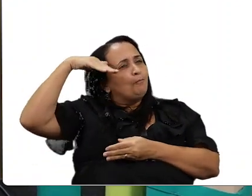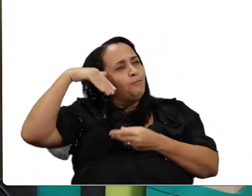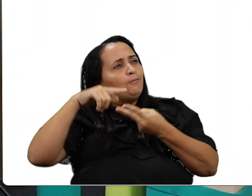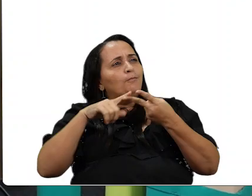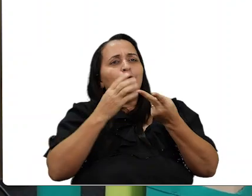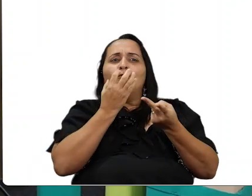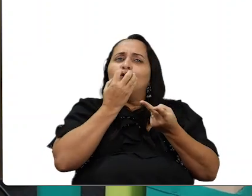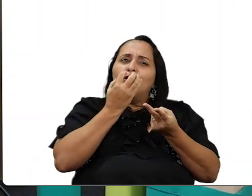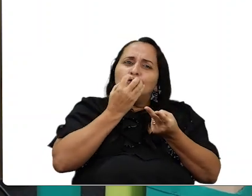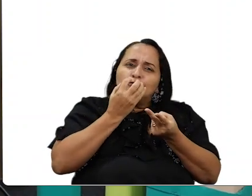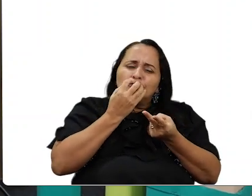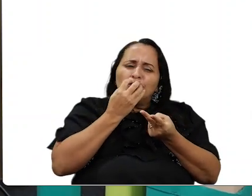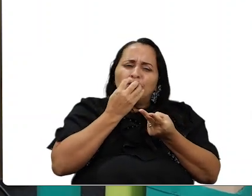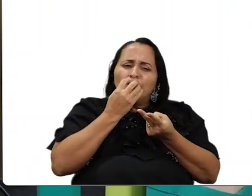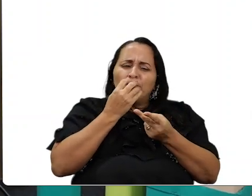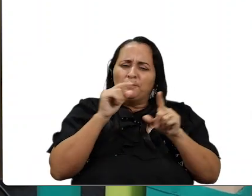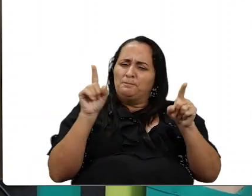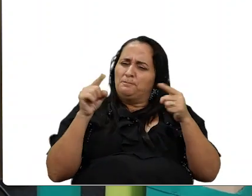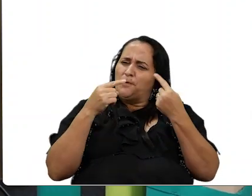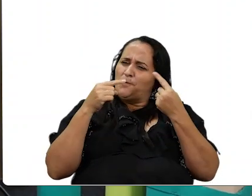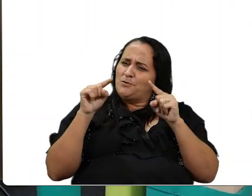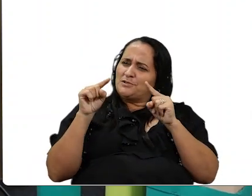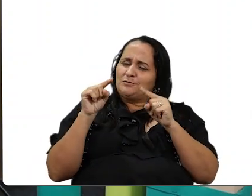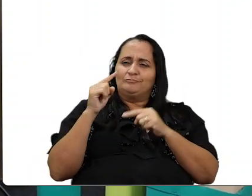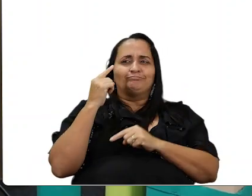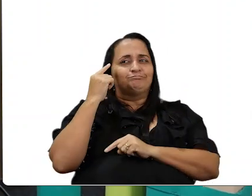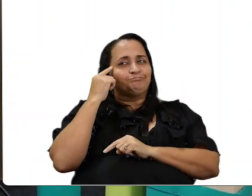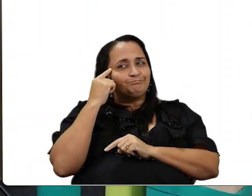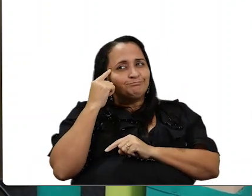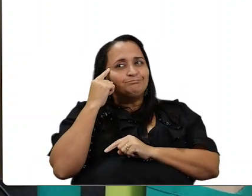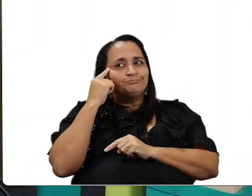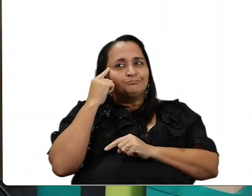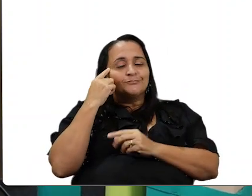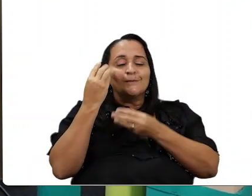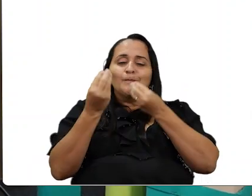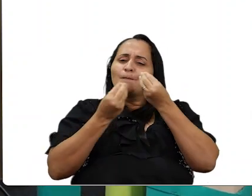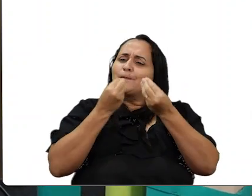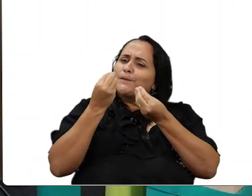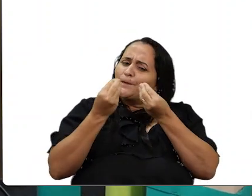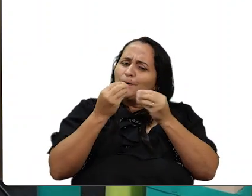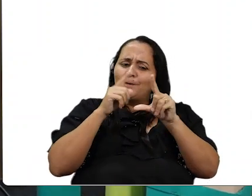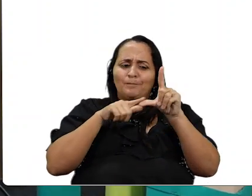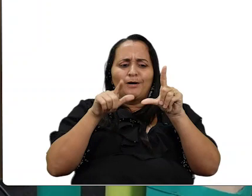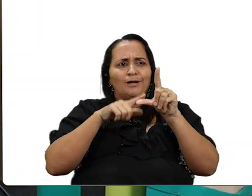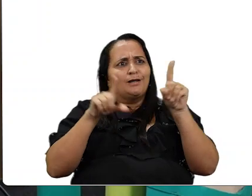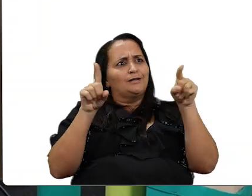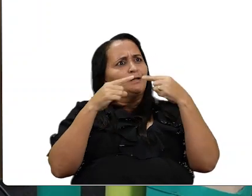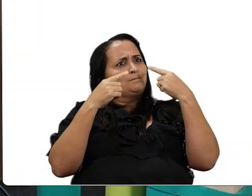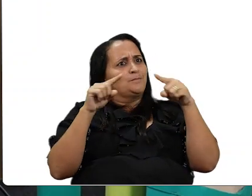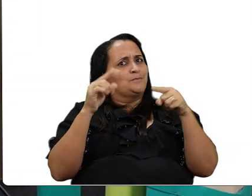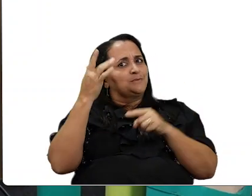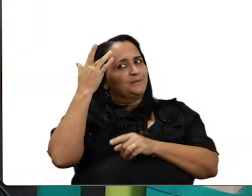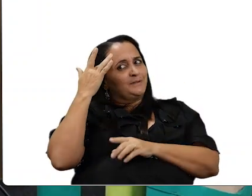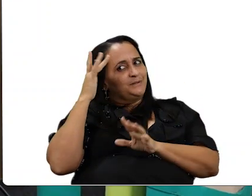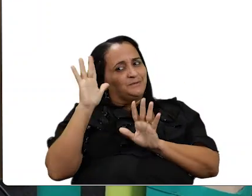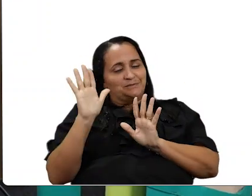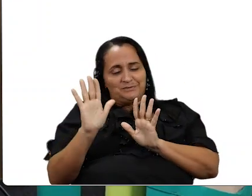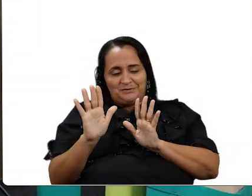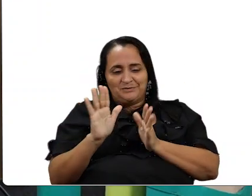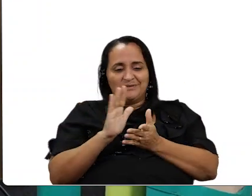um cachorro músicos. Imagina aí qual é o tipo de letra das canções que eles iam